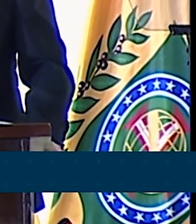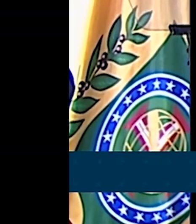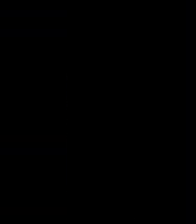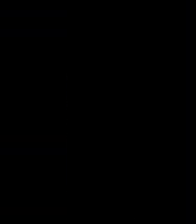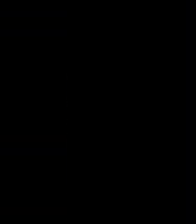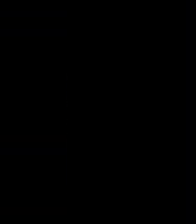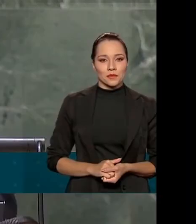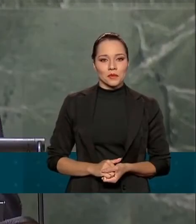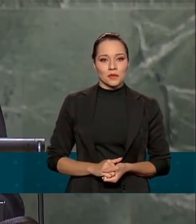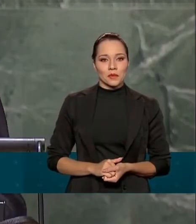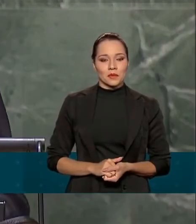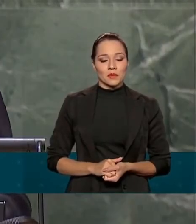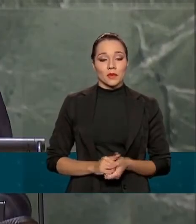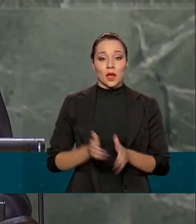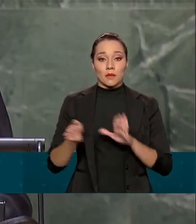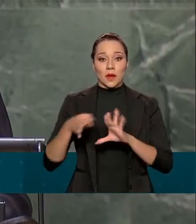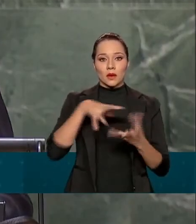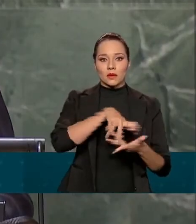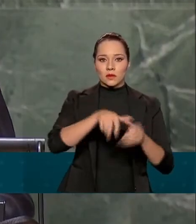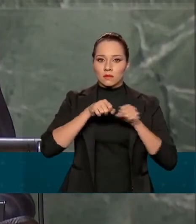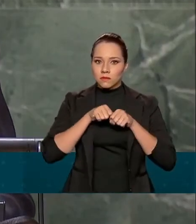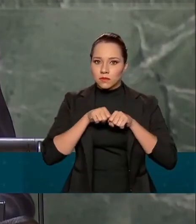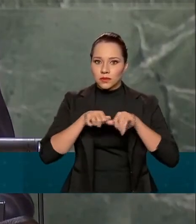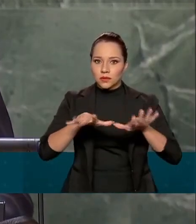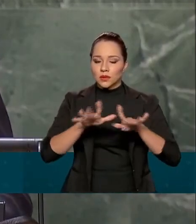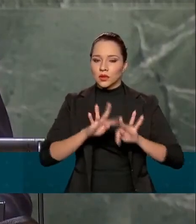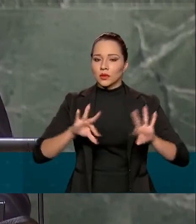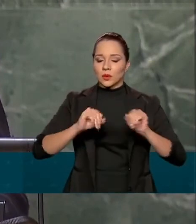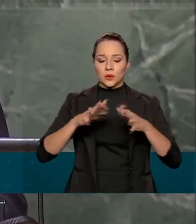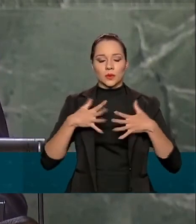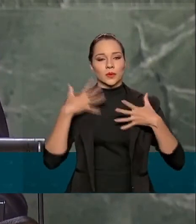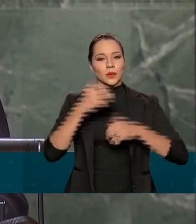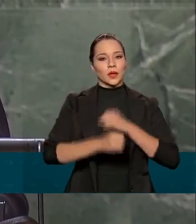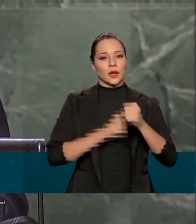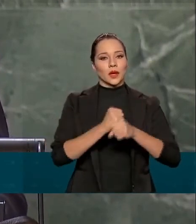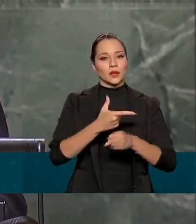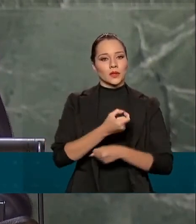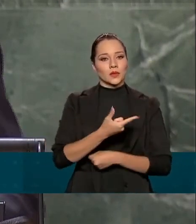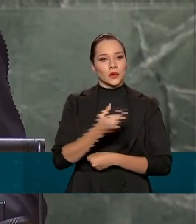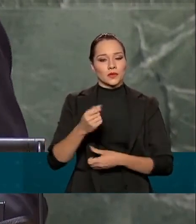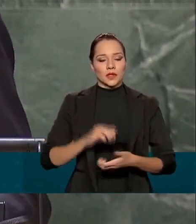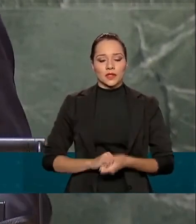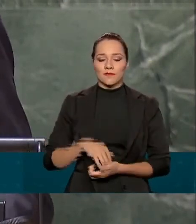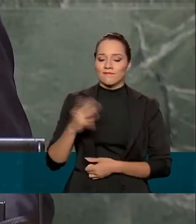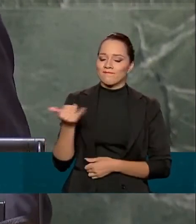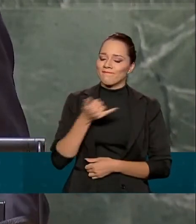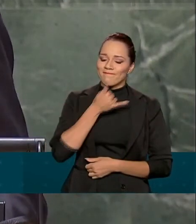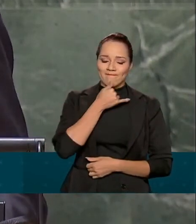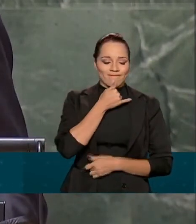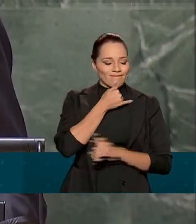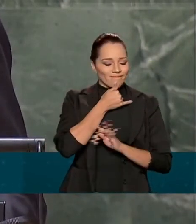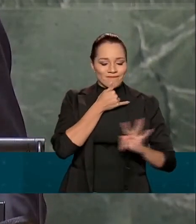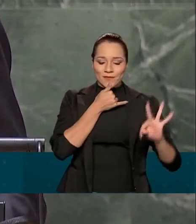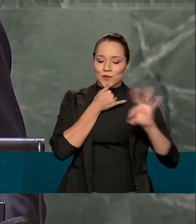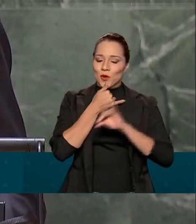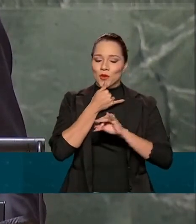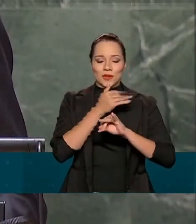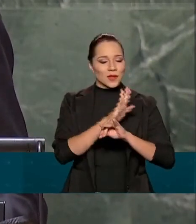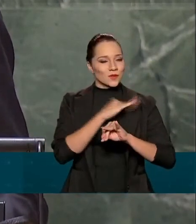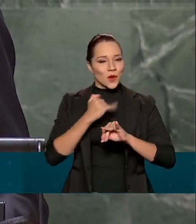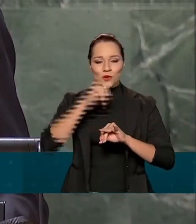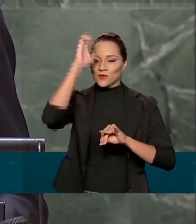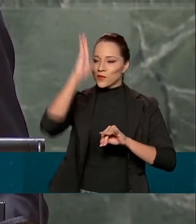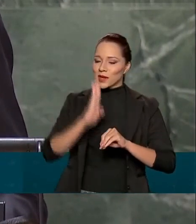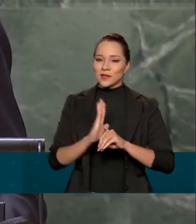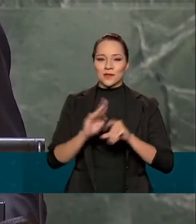conseguido resultados a pandemia pegou a todos de surpresa em 2020 lamentamos todas as mortes ocorridas